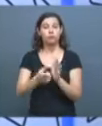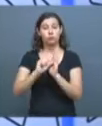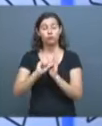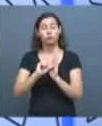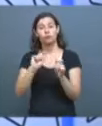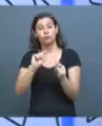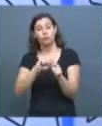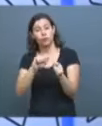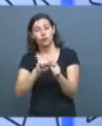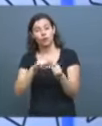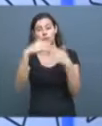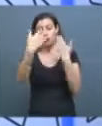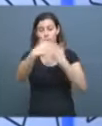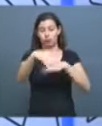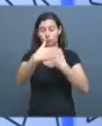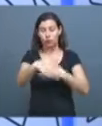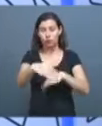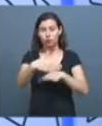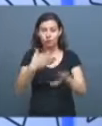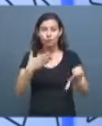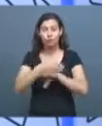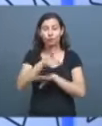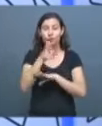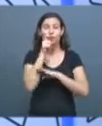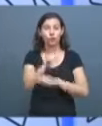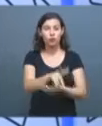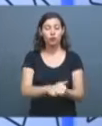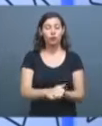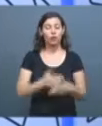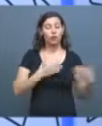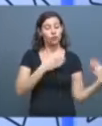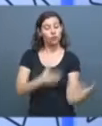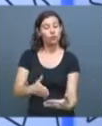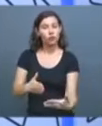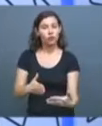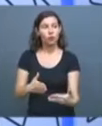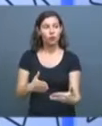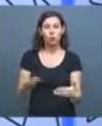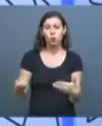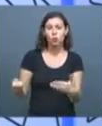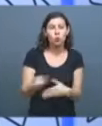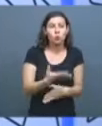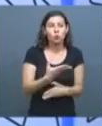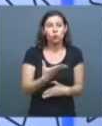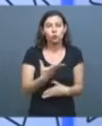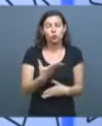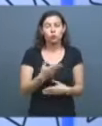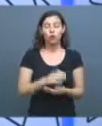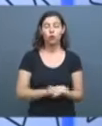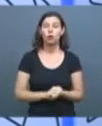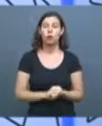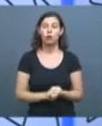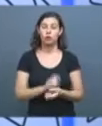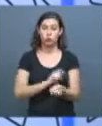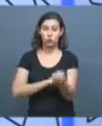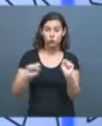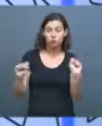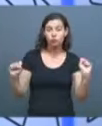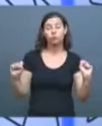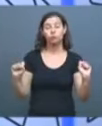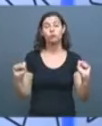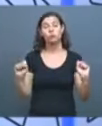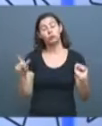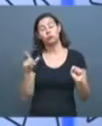e hoje cai num campo de o que fazer por aqui. É aquela questão do novo. Né? E a fuga, o estresse de fuga foi muito bem